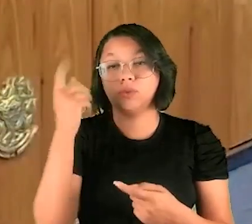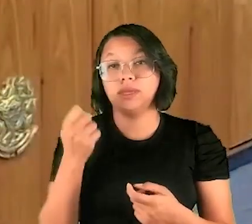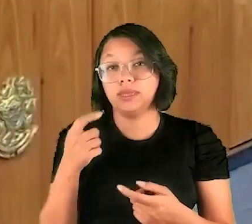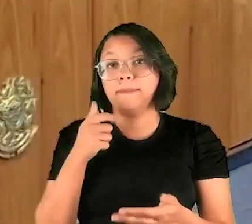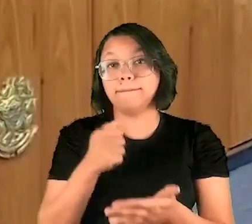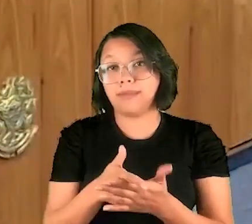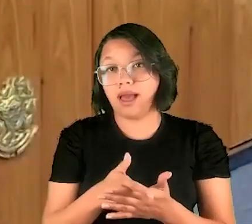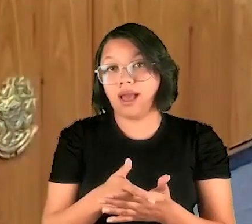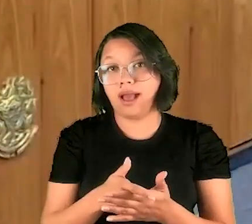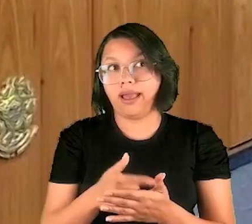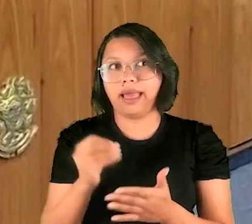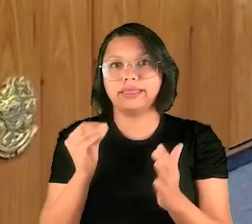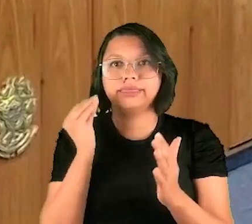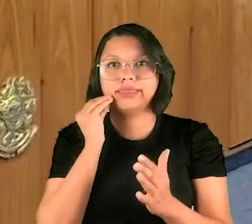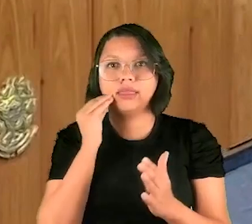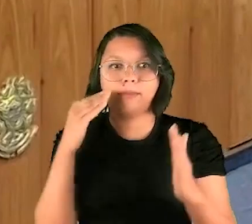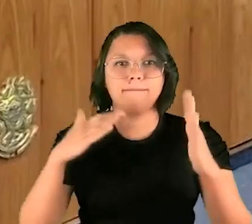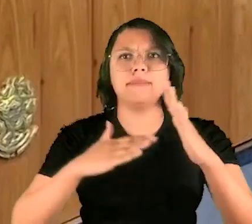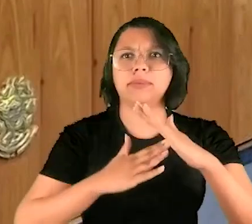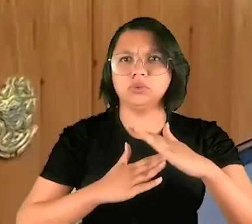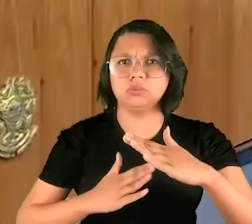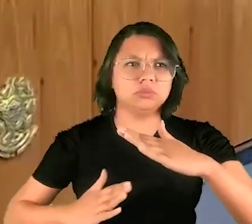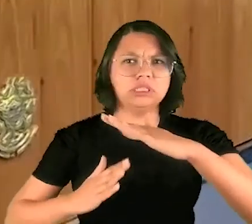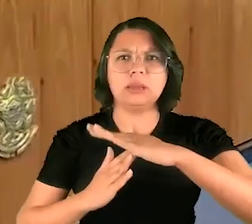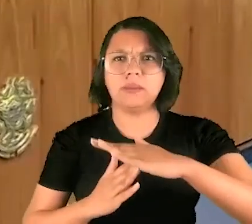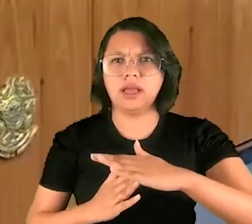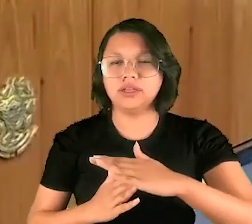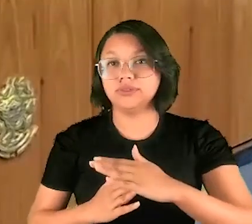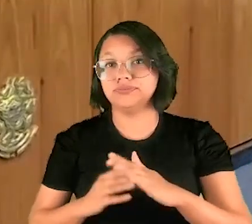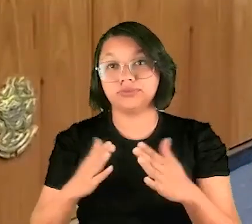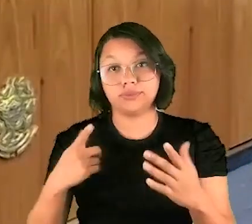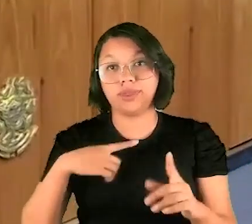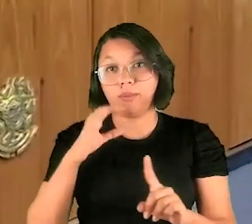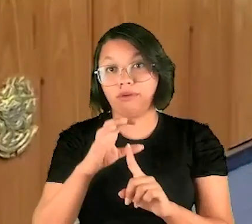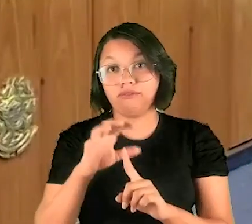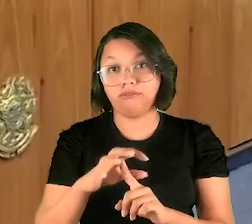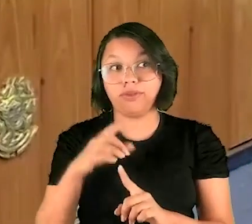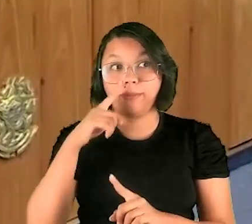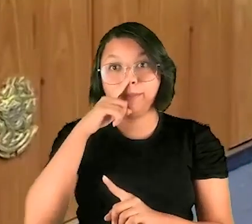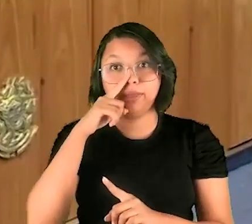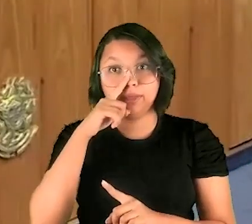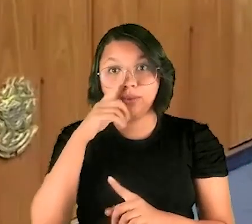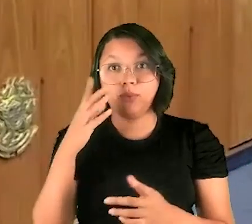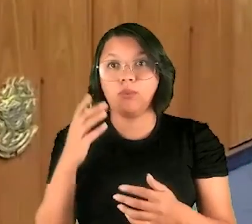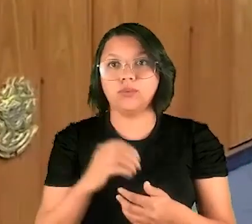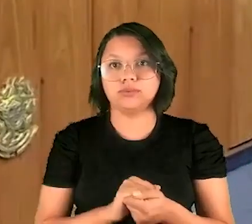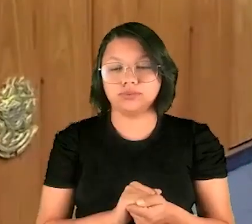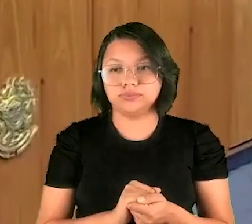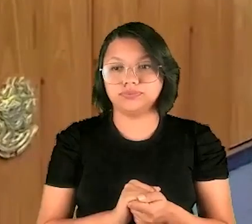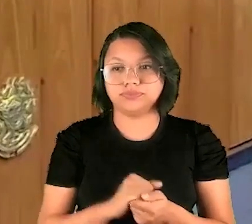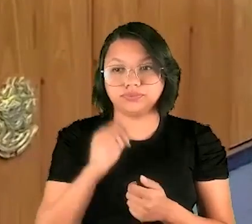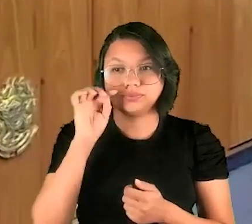limitar. Então, eu acho que tem um efeito, e está até perigosa essa palavra hoje em dia, mas tem um efeito moderador.